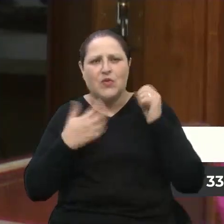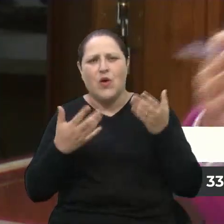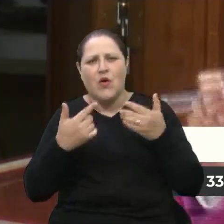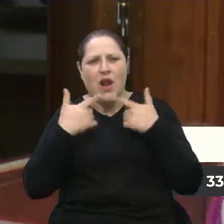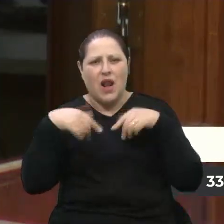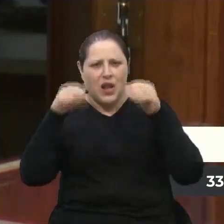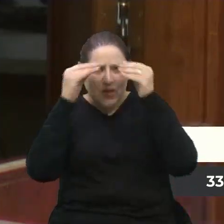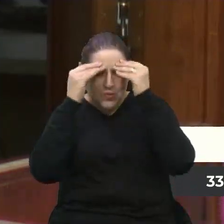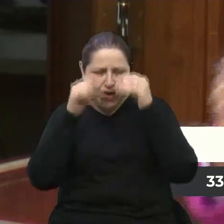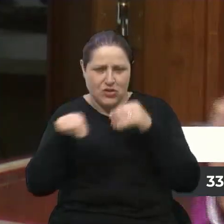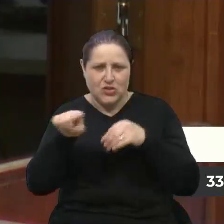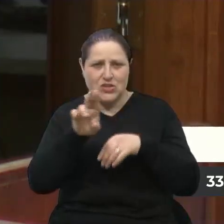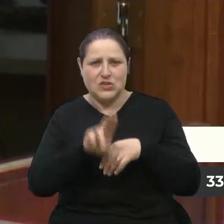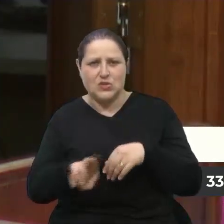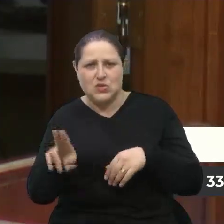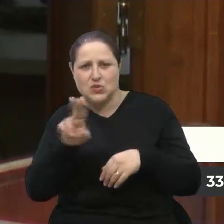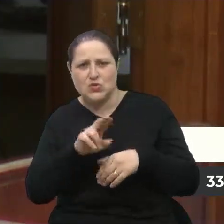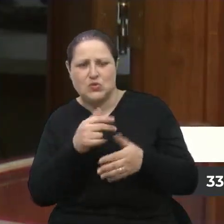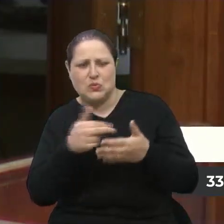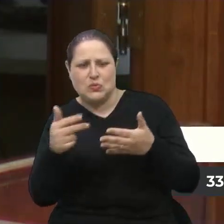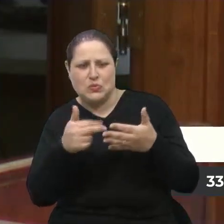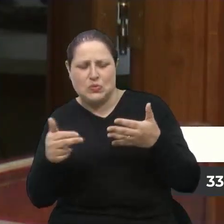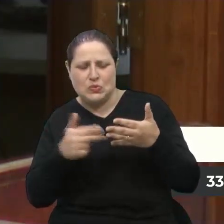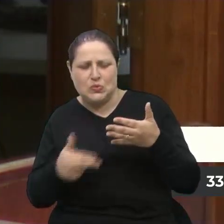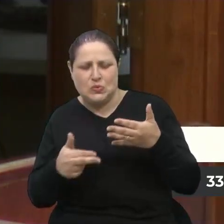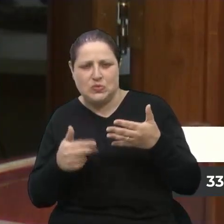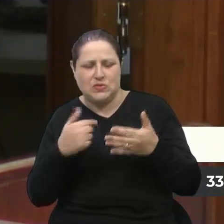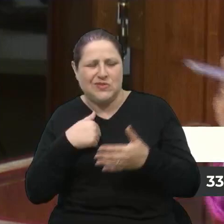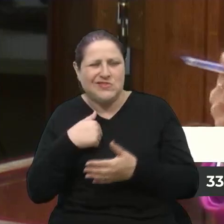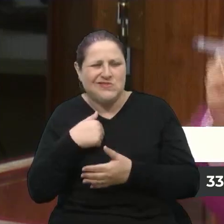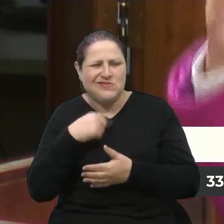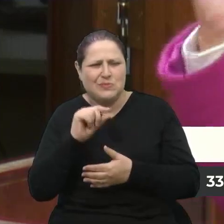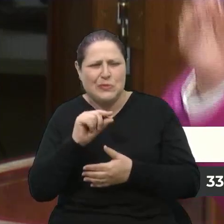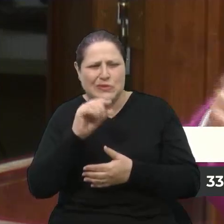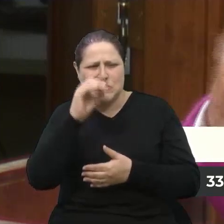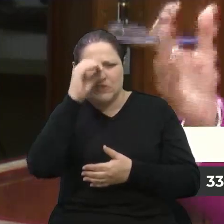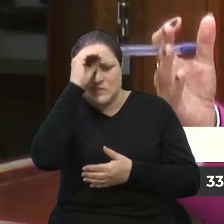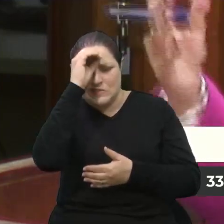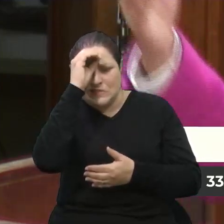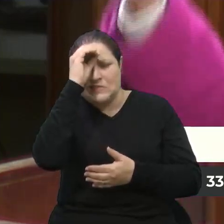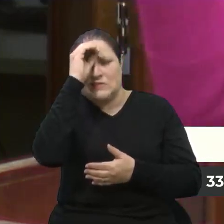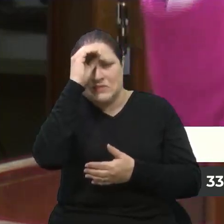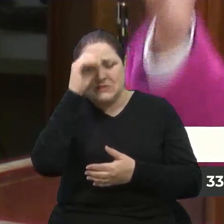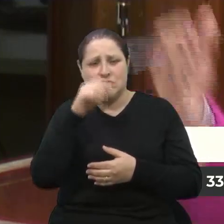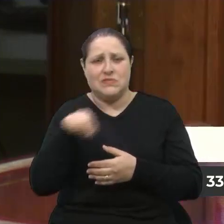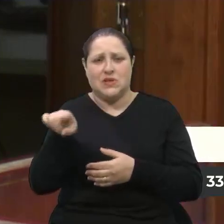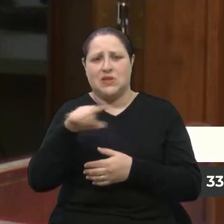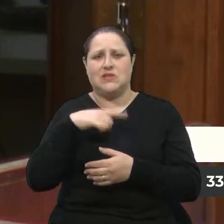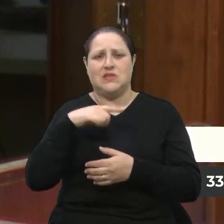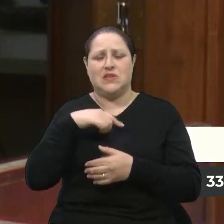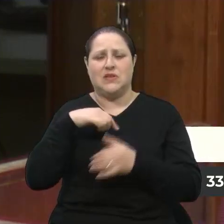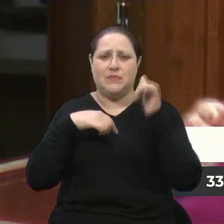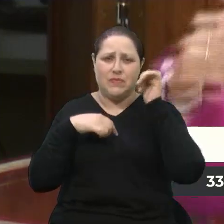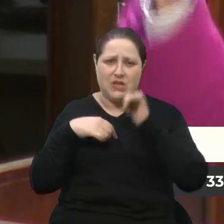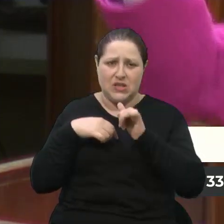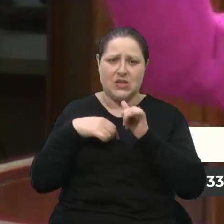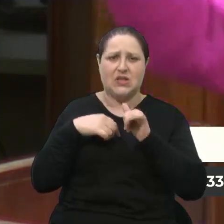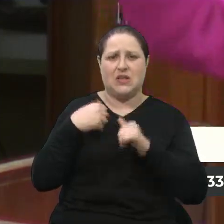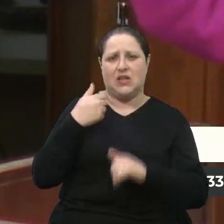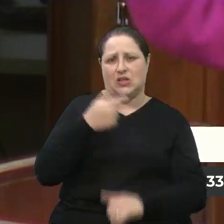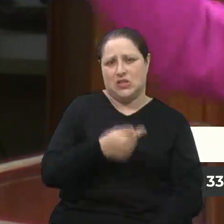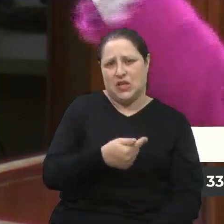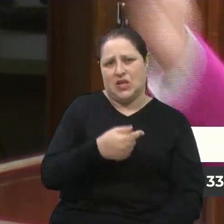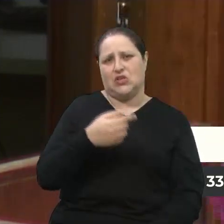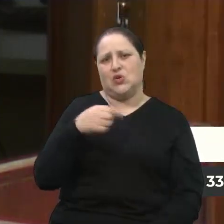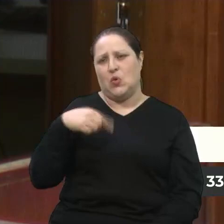eles usam, qual é o não sei o quê, a gente nem entende muito. E eles ali com, né, a menina e a Ana Helena de 7, 12,